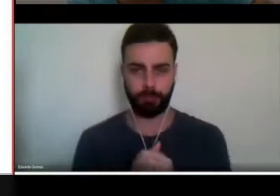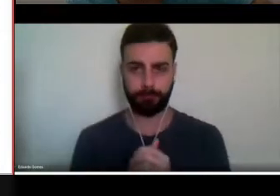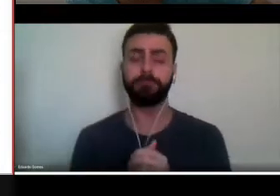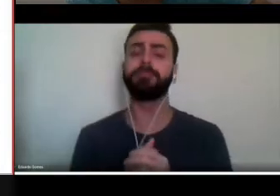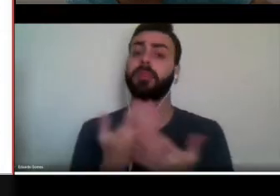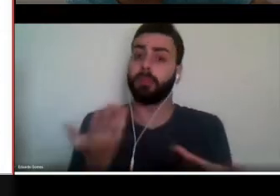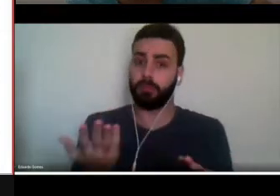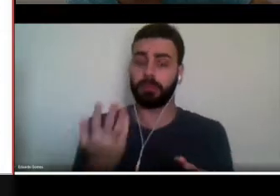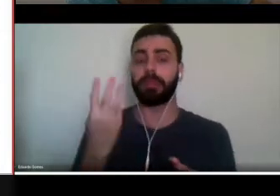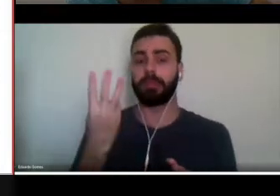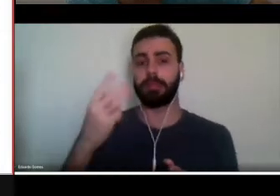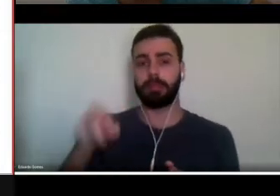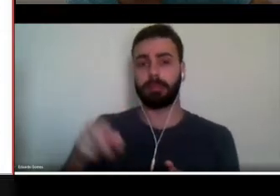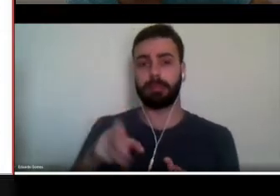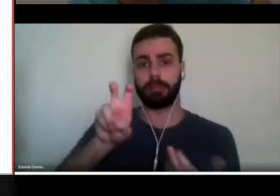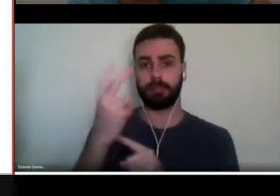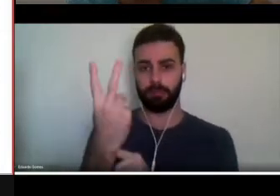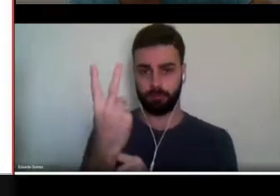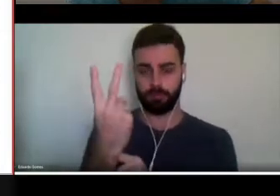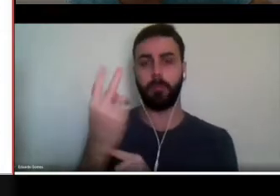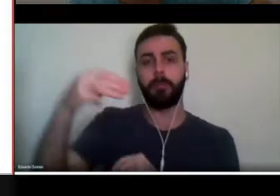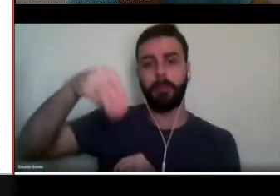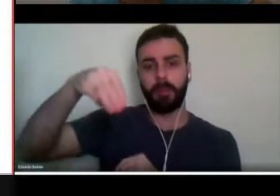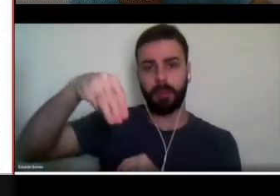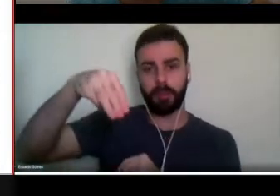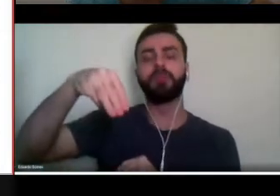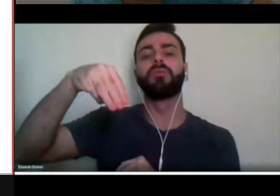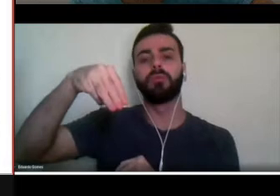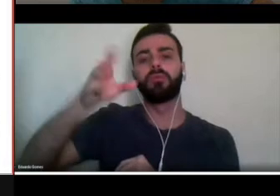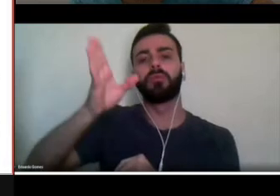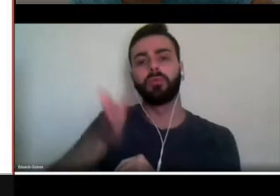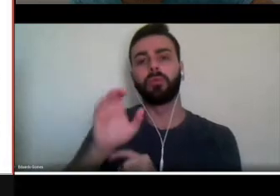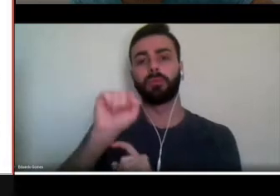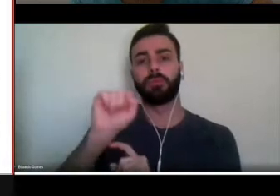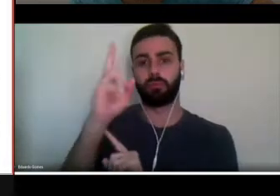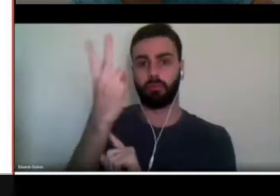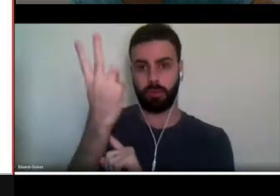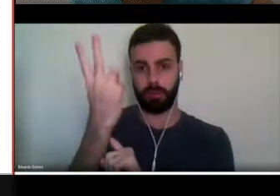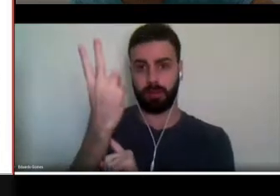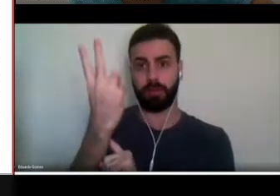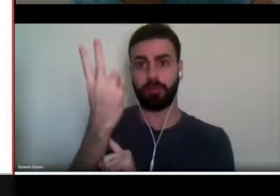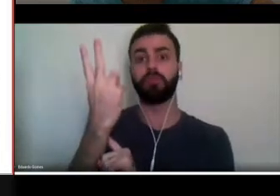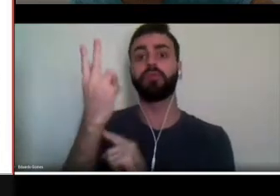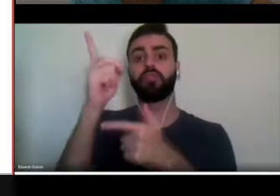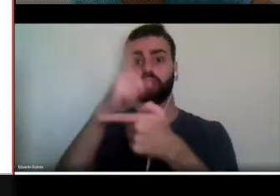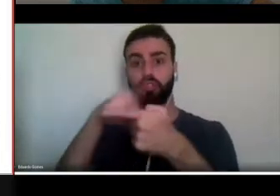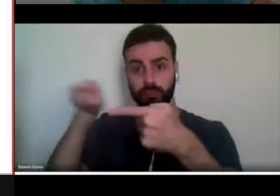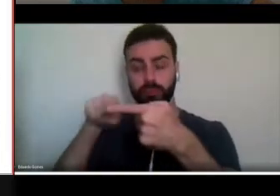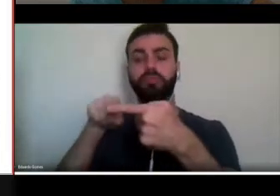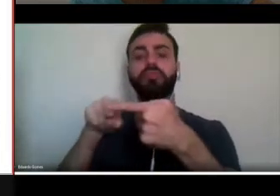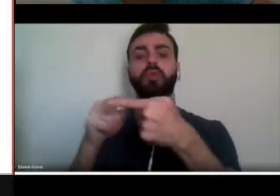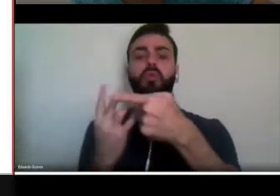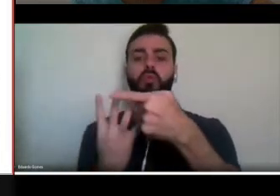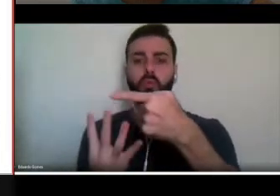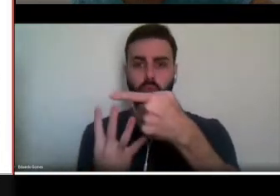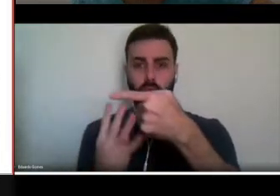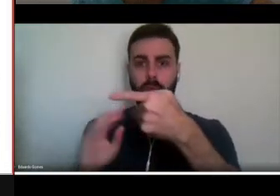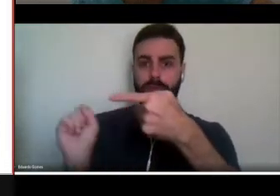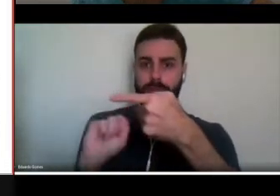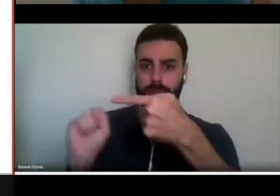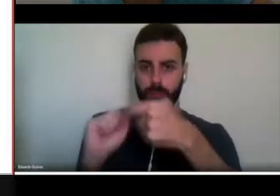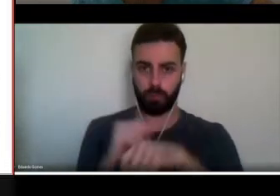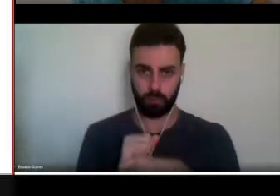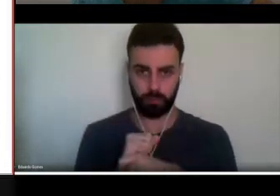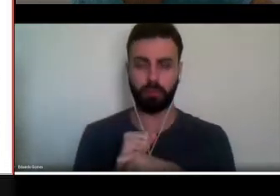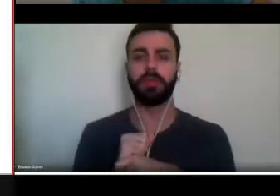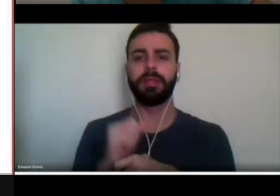3,52 metros por segundo ao quadrado, dividido por 4 segundos. Então, segundo corta com segundo,